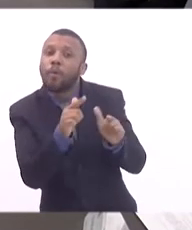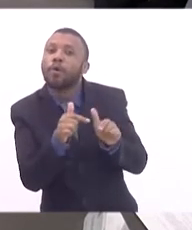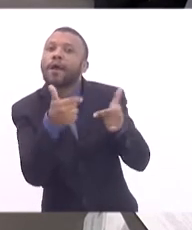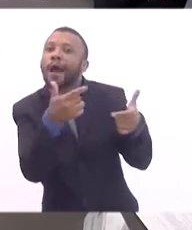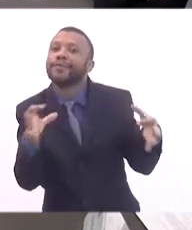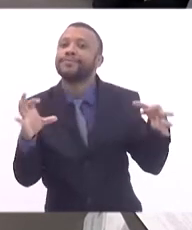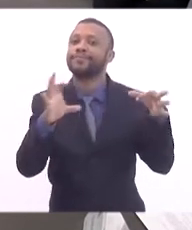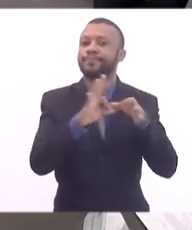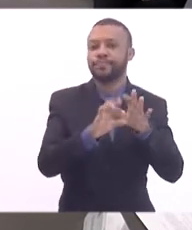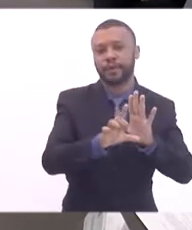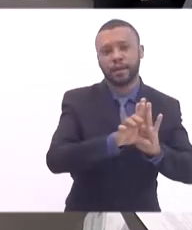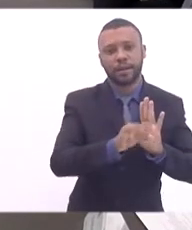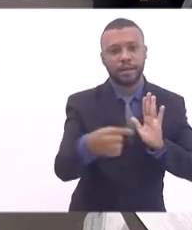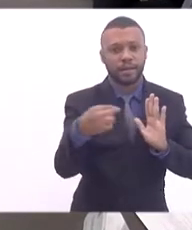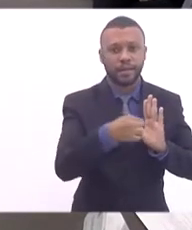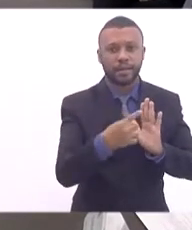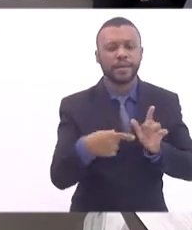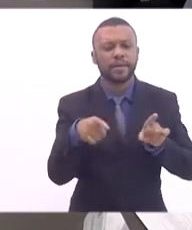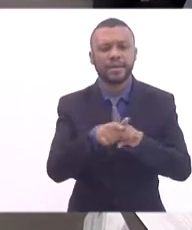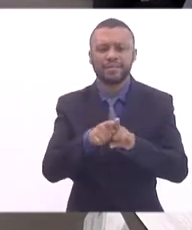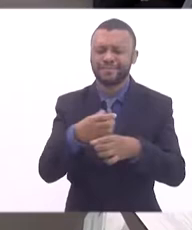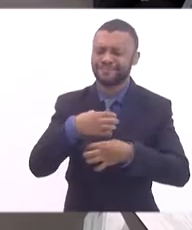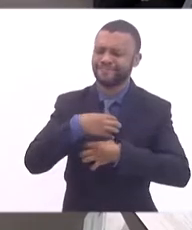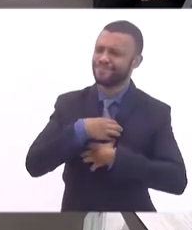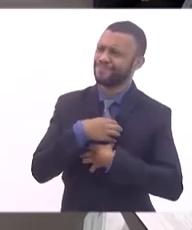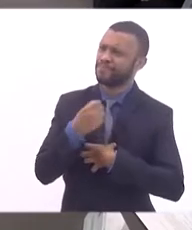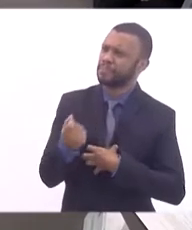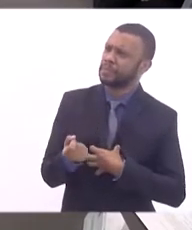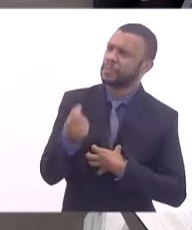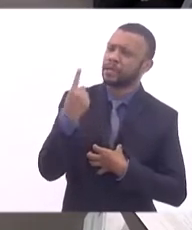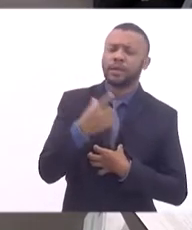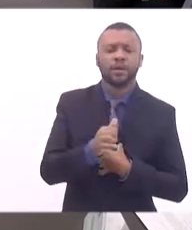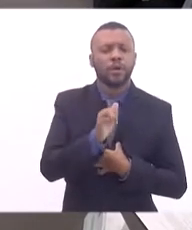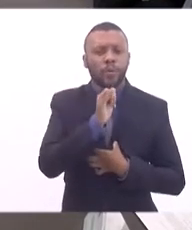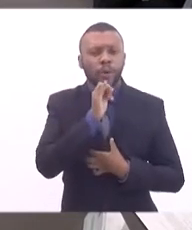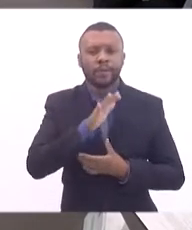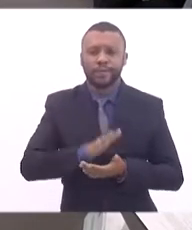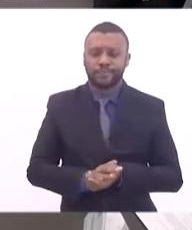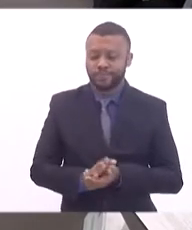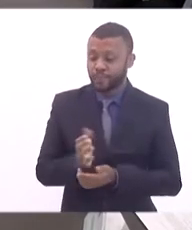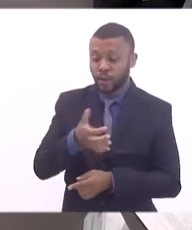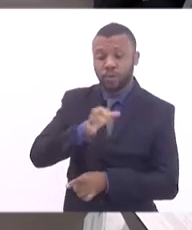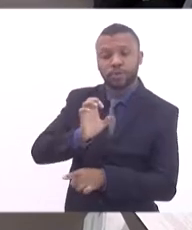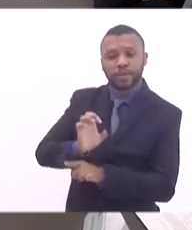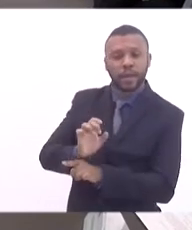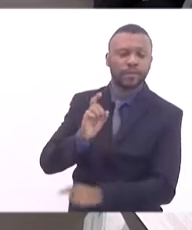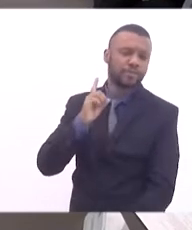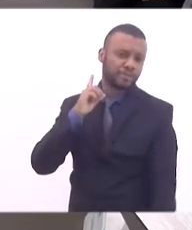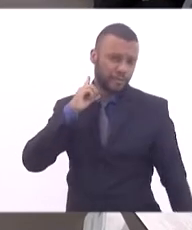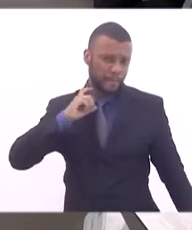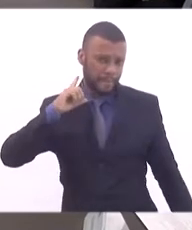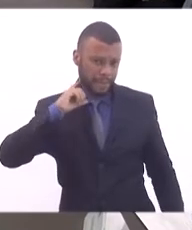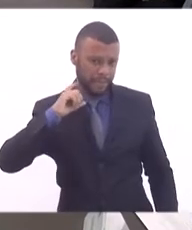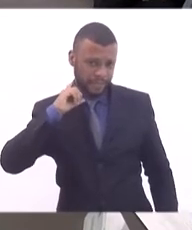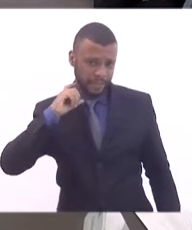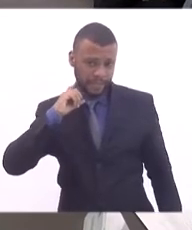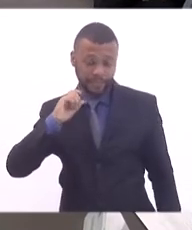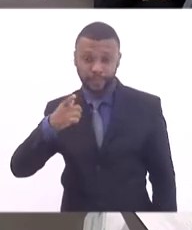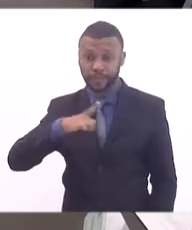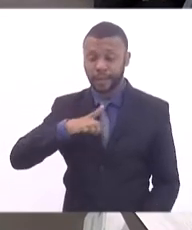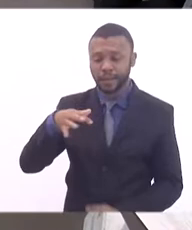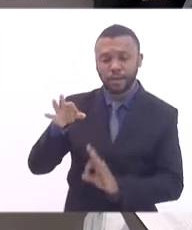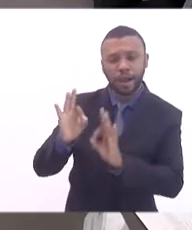estranho seguinte se Minas Gerais e faz uma lei